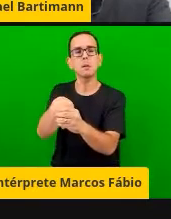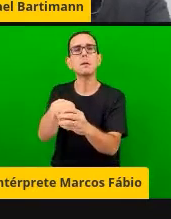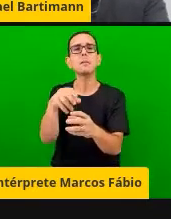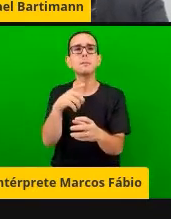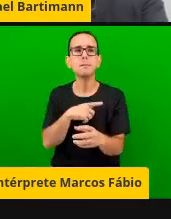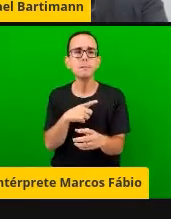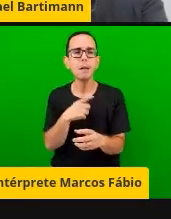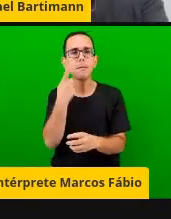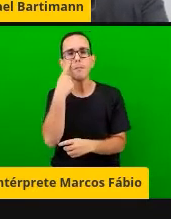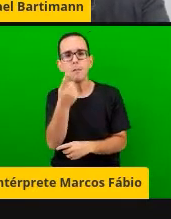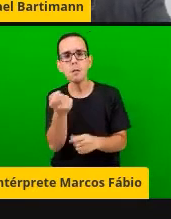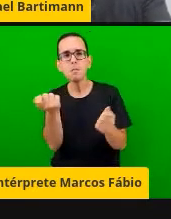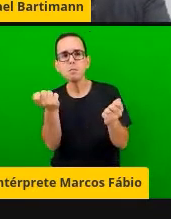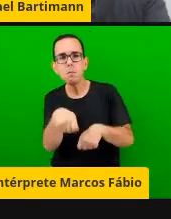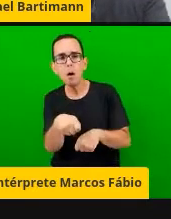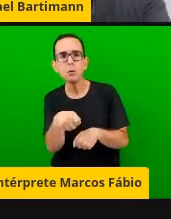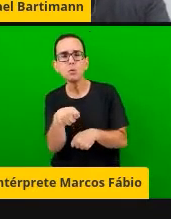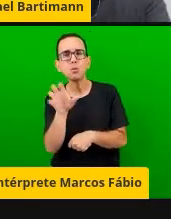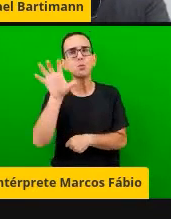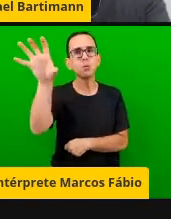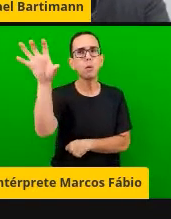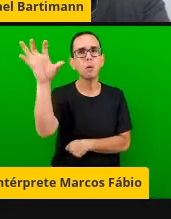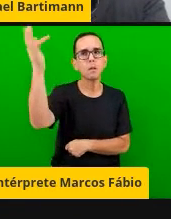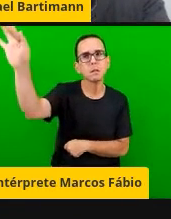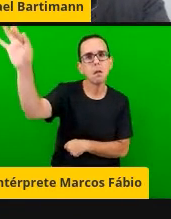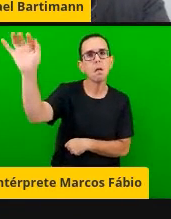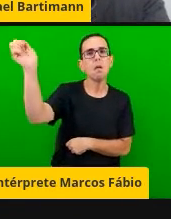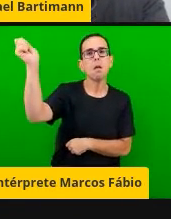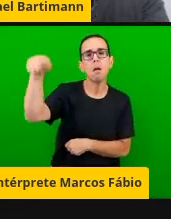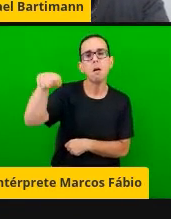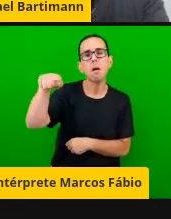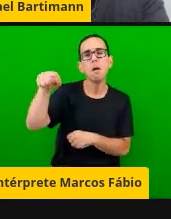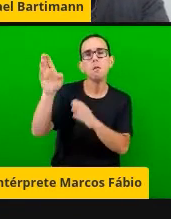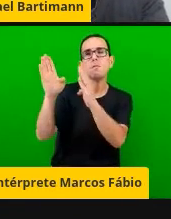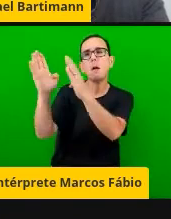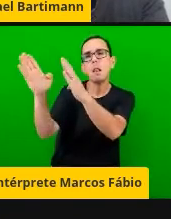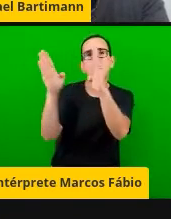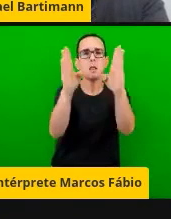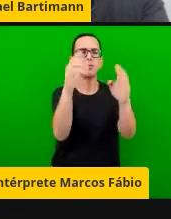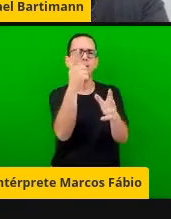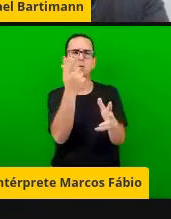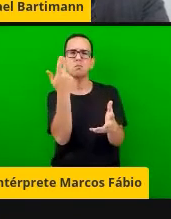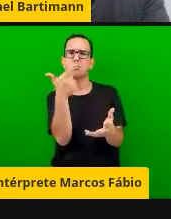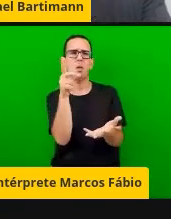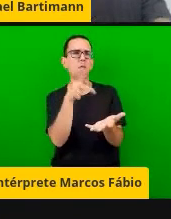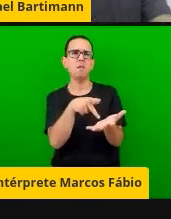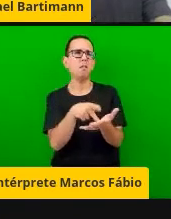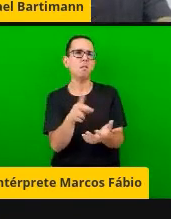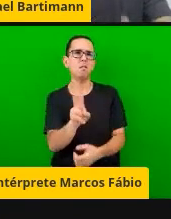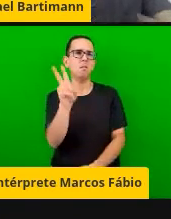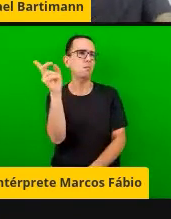do possibilismo francês, sobretudo, por exemplo, em um período em que a geografia foi acusada de não ter validade no seu campo científico, e